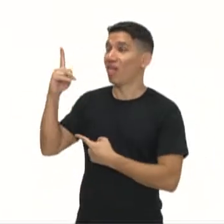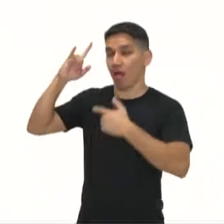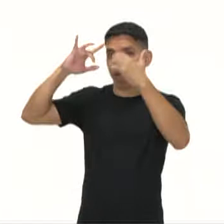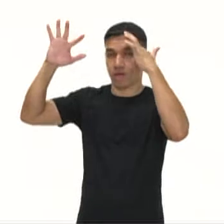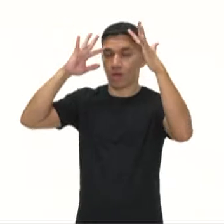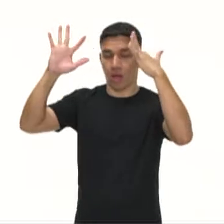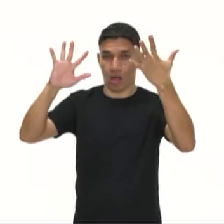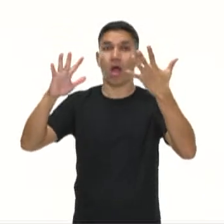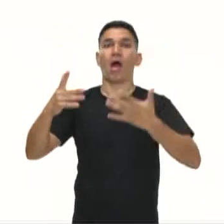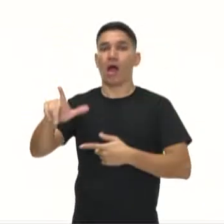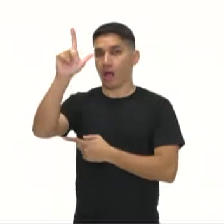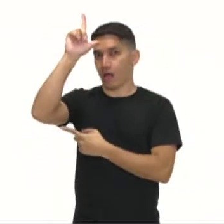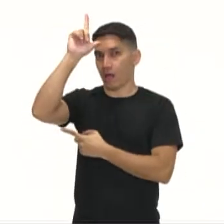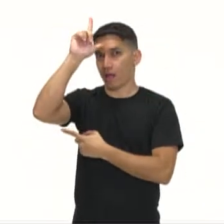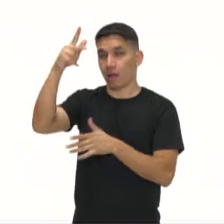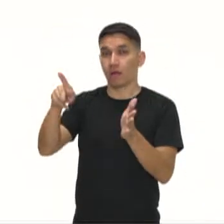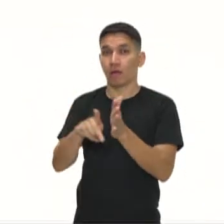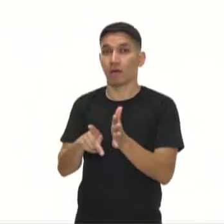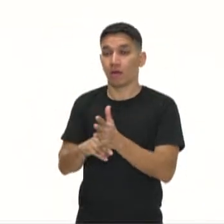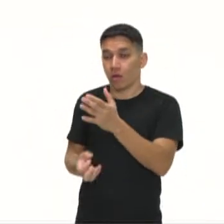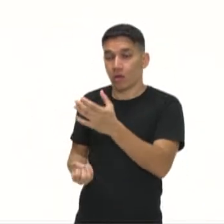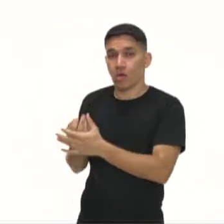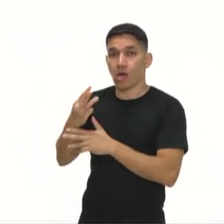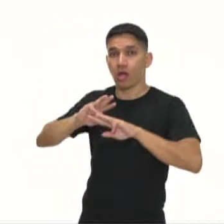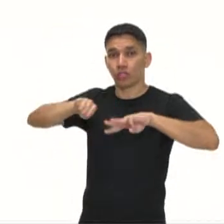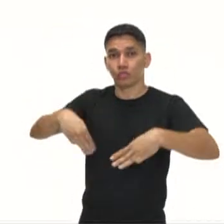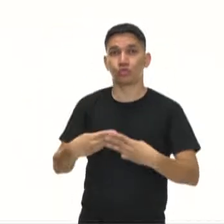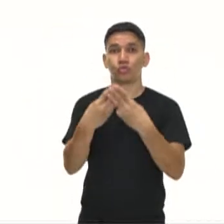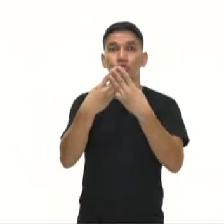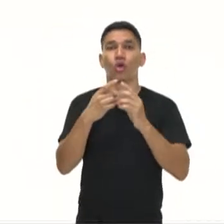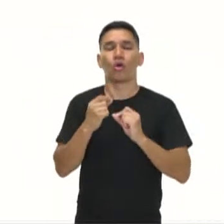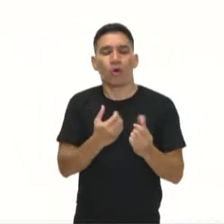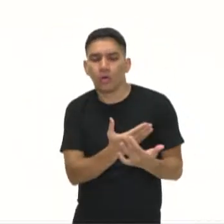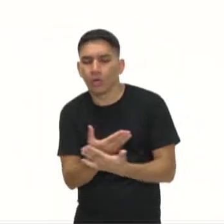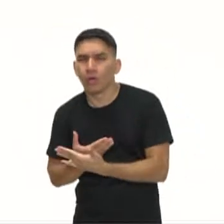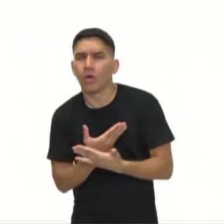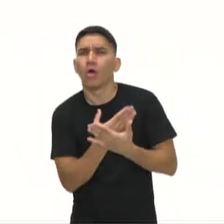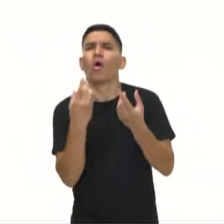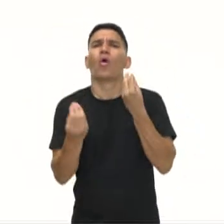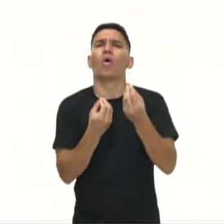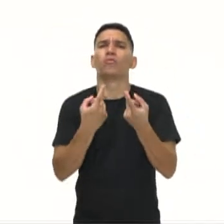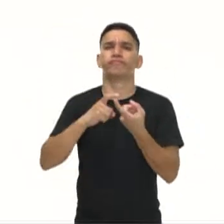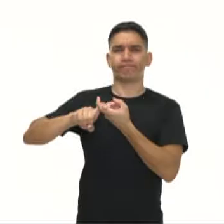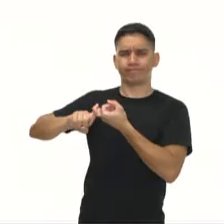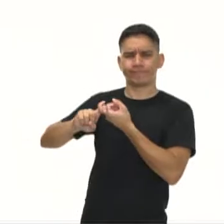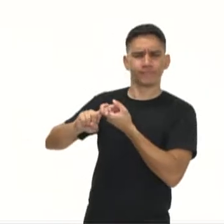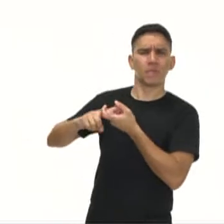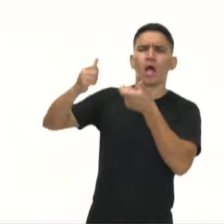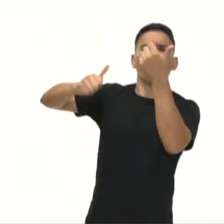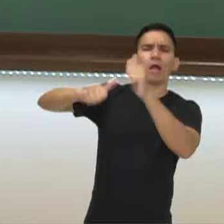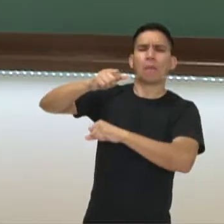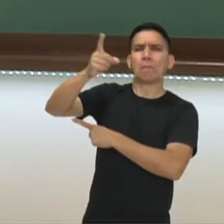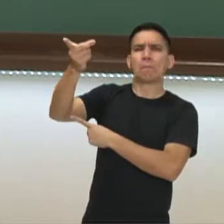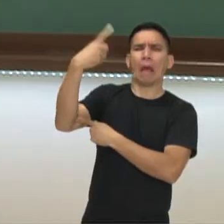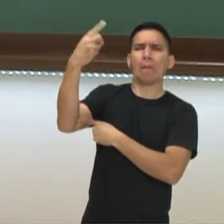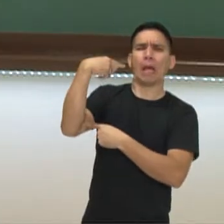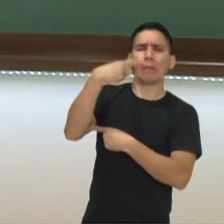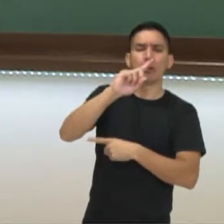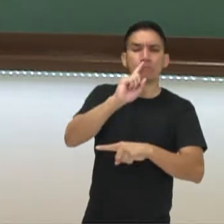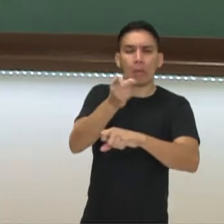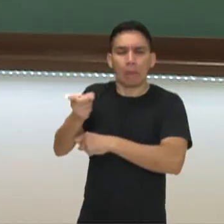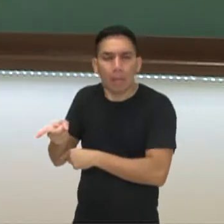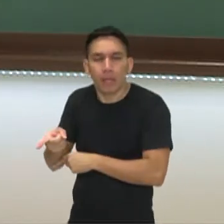judaica. Perseguida pelos nazistas, estudou as formas de autoritarismo. Então, como Arendt fala,